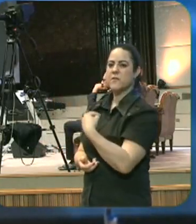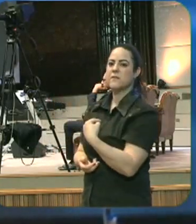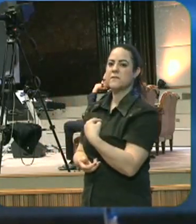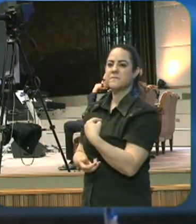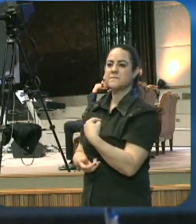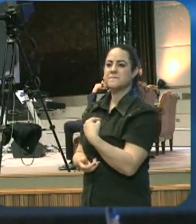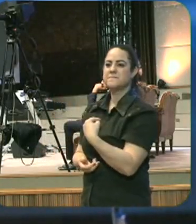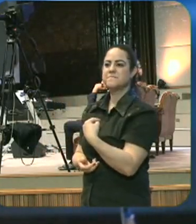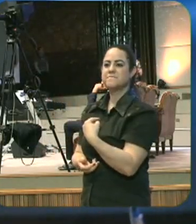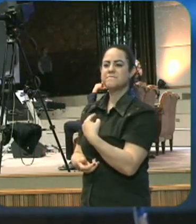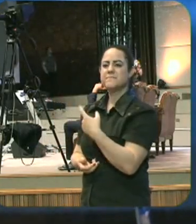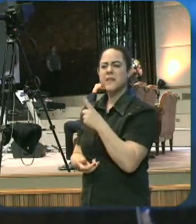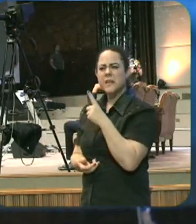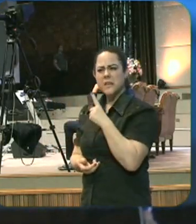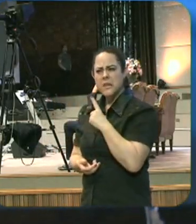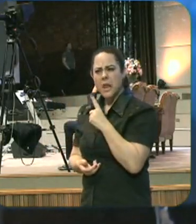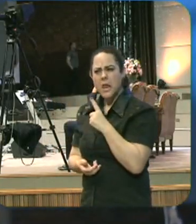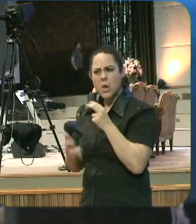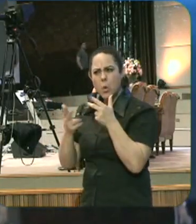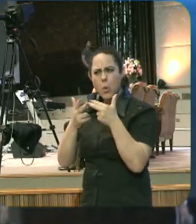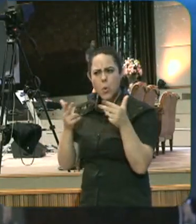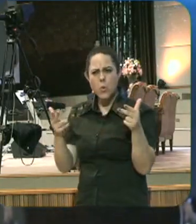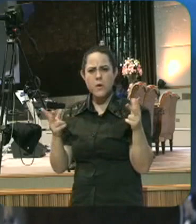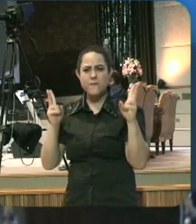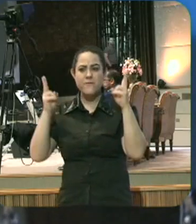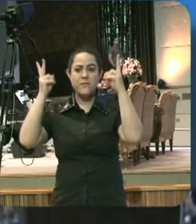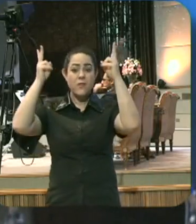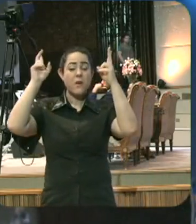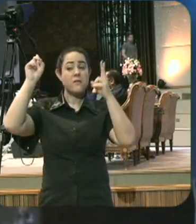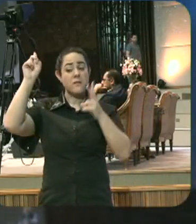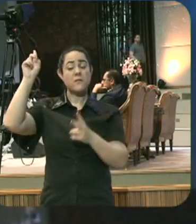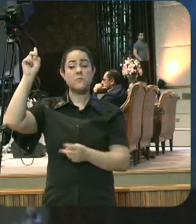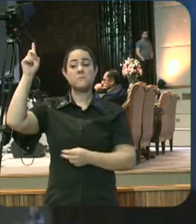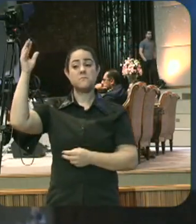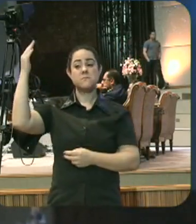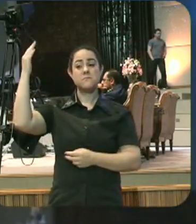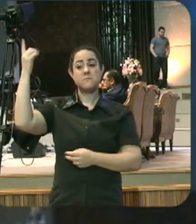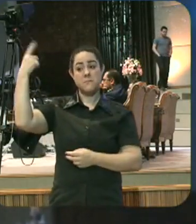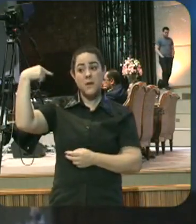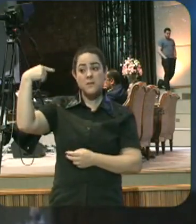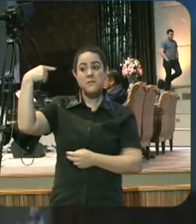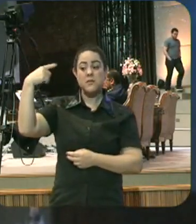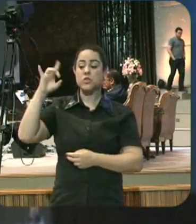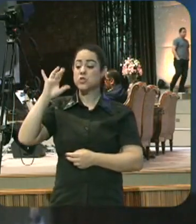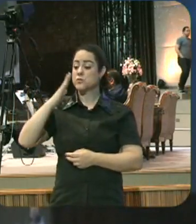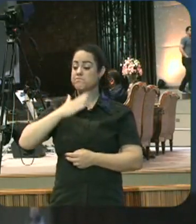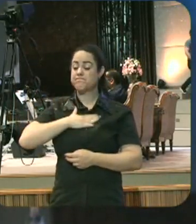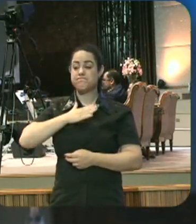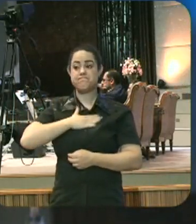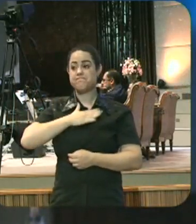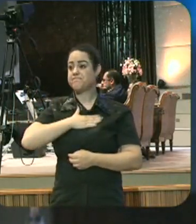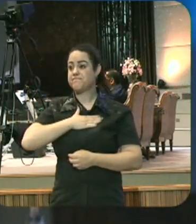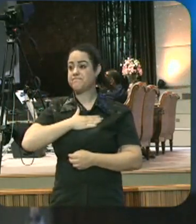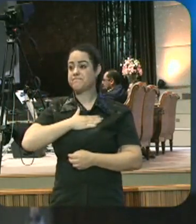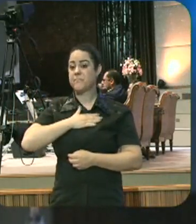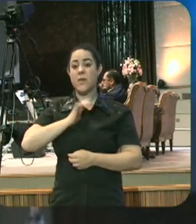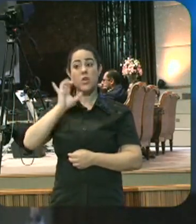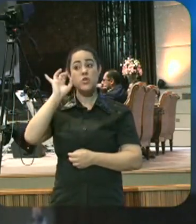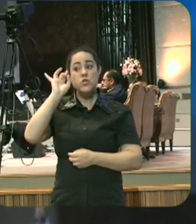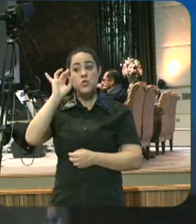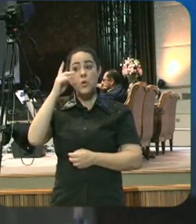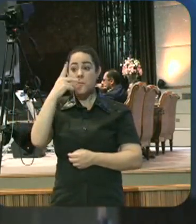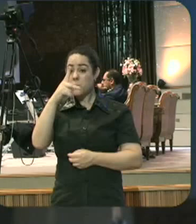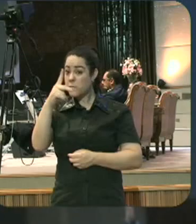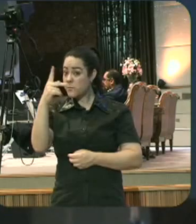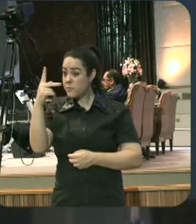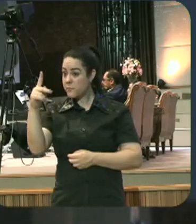Há coisas na vitória que Deus manda só para nós, é só para nós. É